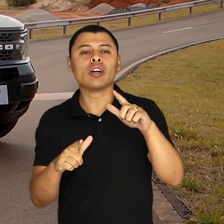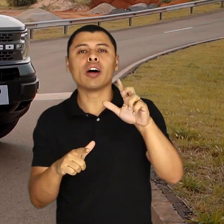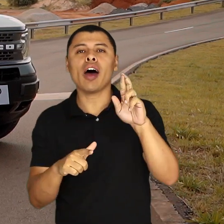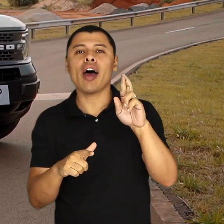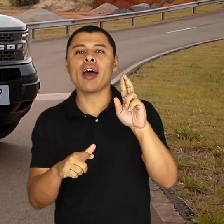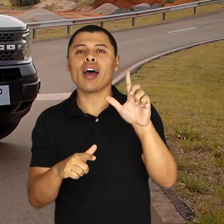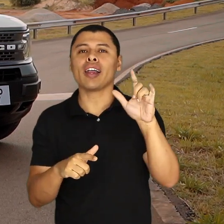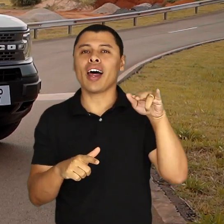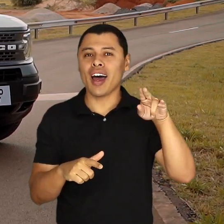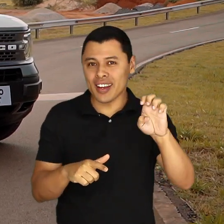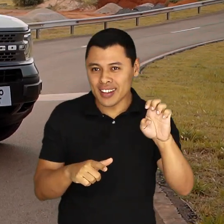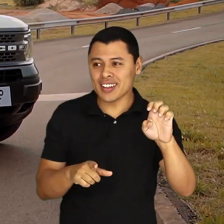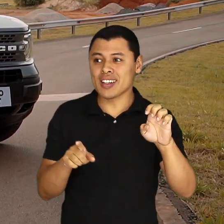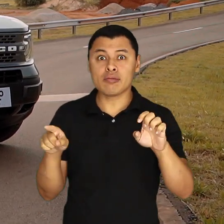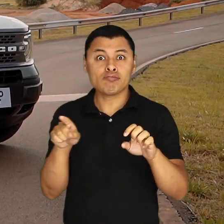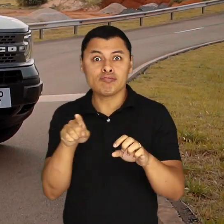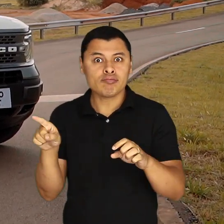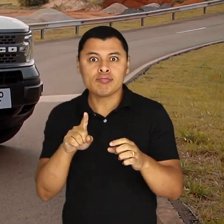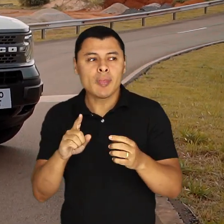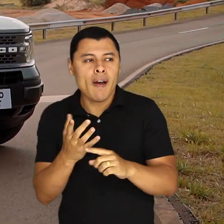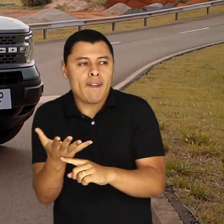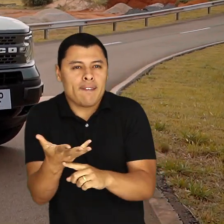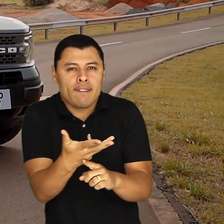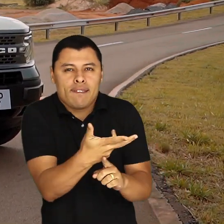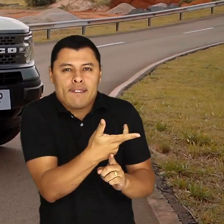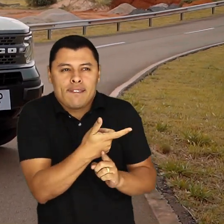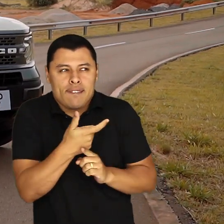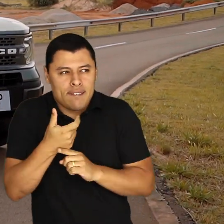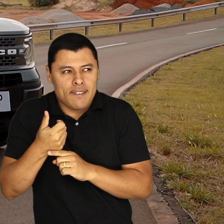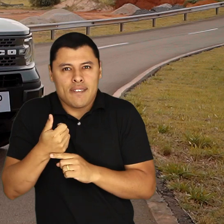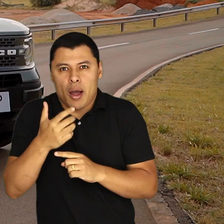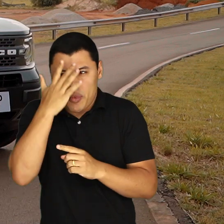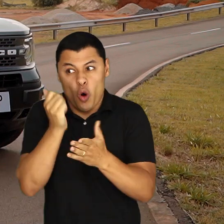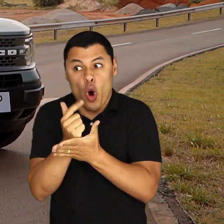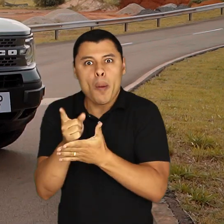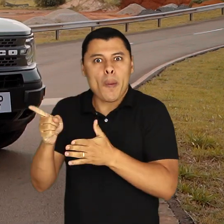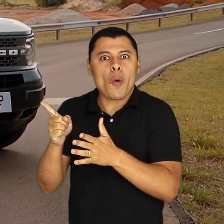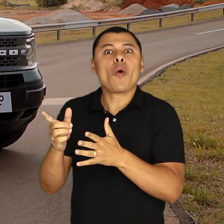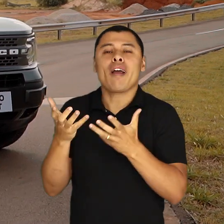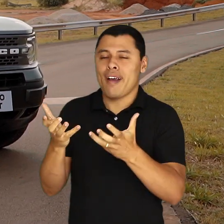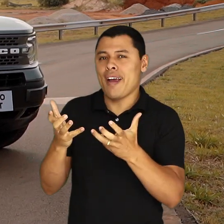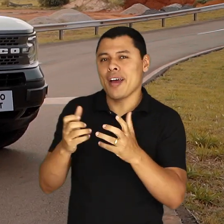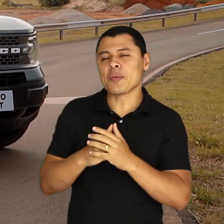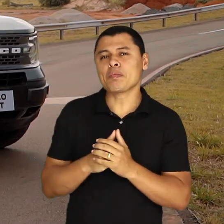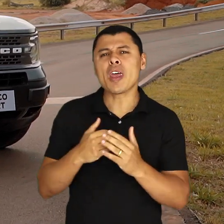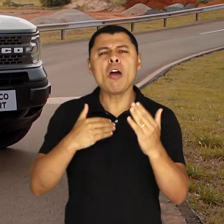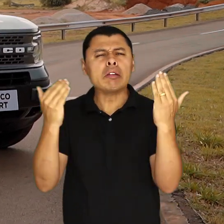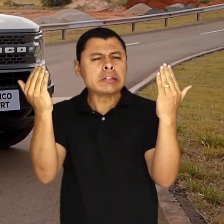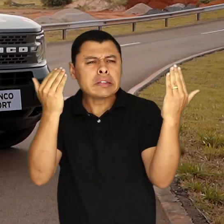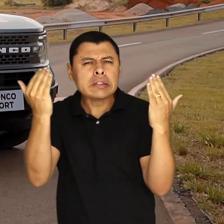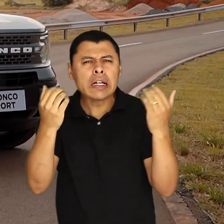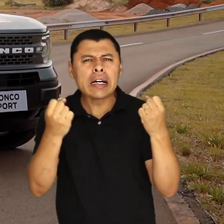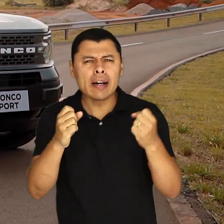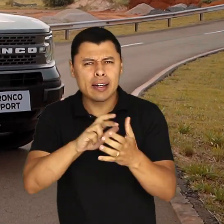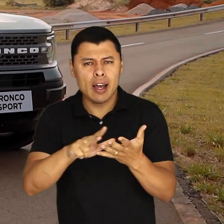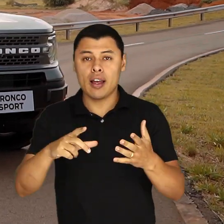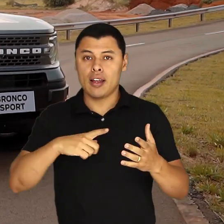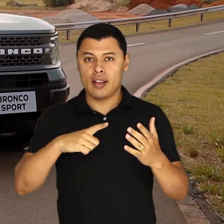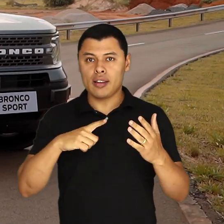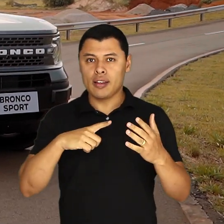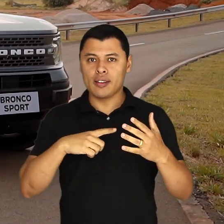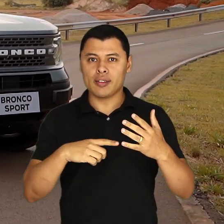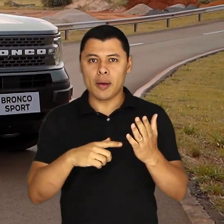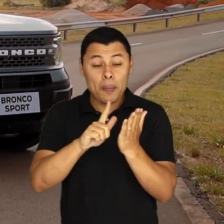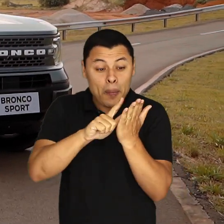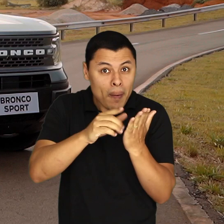vão meio que conviver bem, eles vão roubar clientes. O alvo é o mesmo, só que com um perfil um pouquinho diferente. Eu estou fazendo esse monte de comparação aqui, então eu trouxe